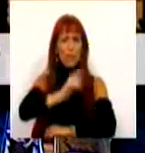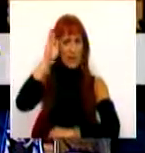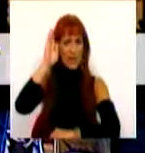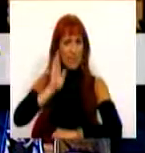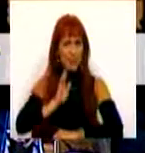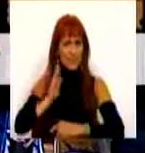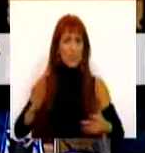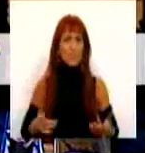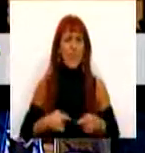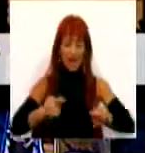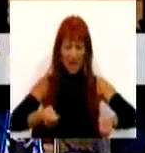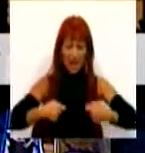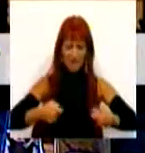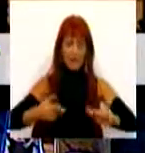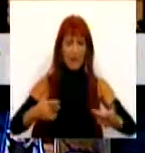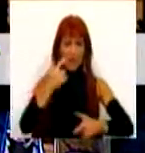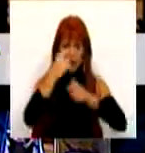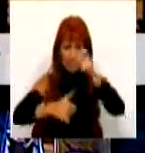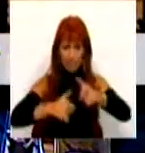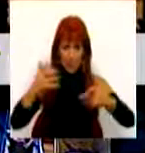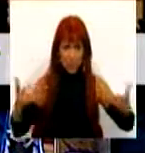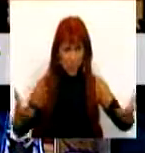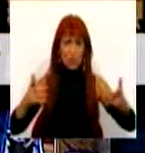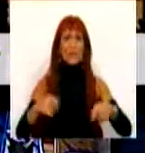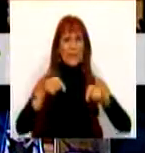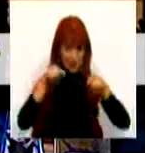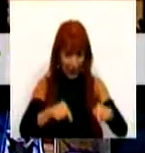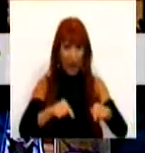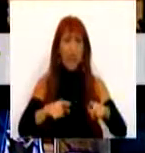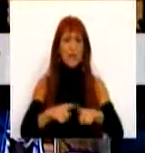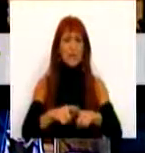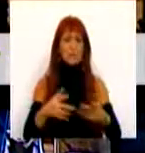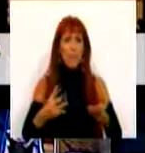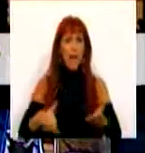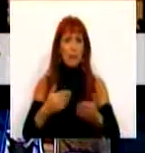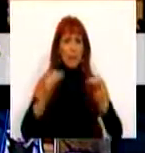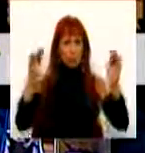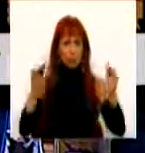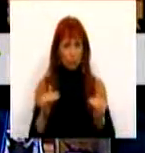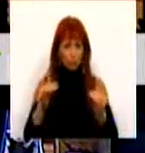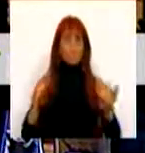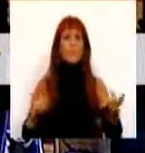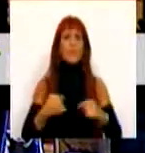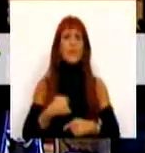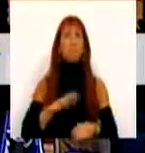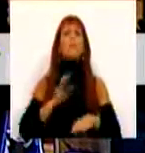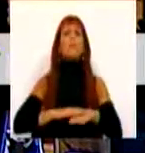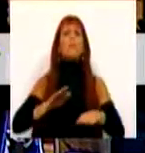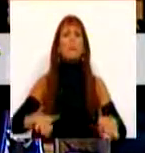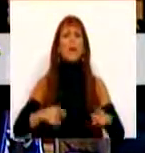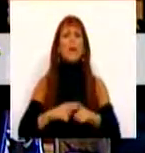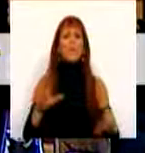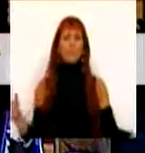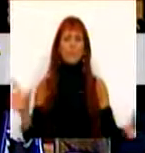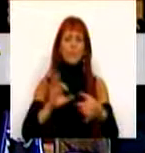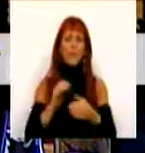Armadas. As despesas com pessoal, essas apresentam uma redução que resulta da